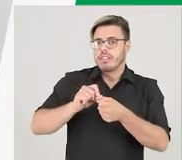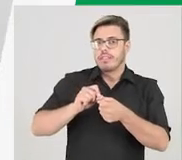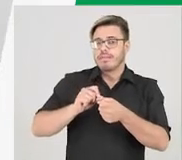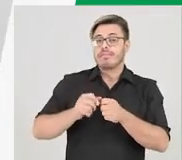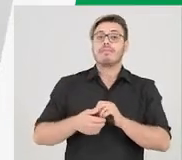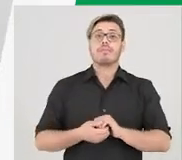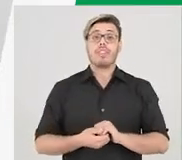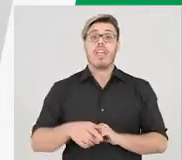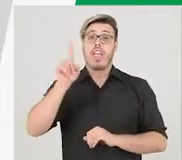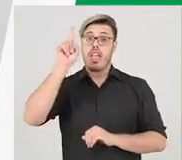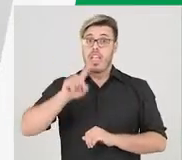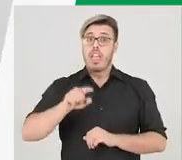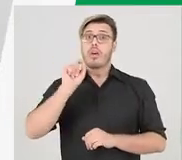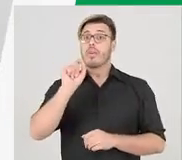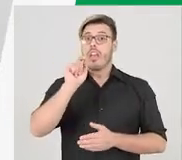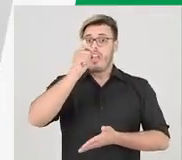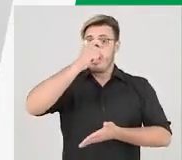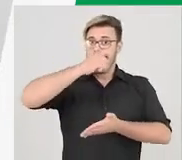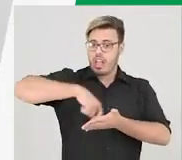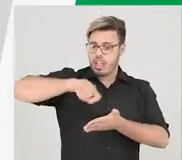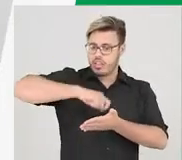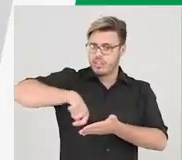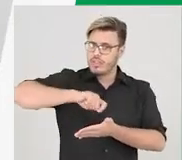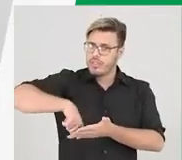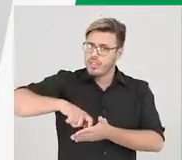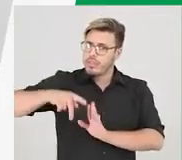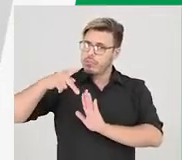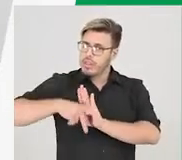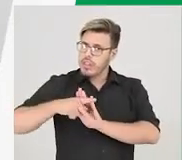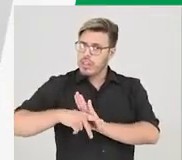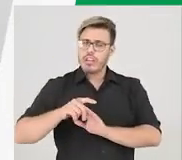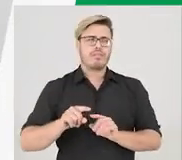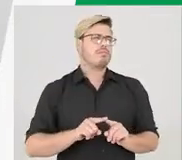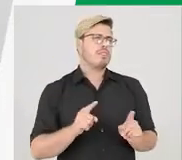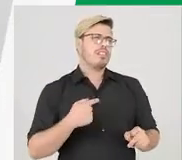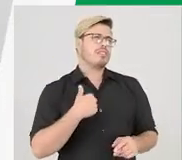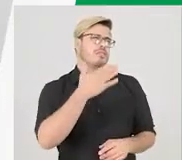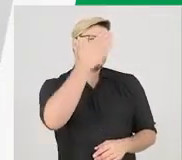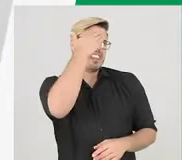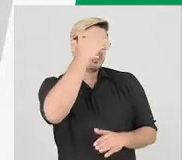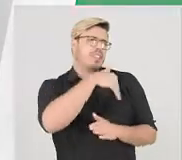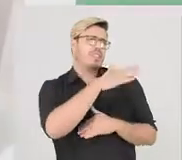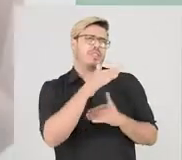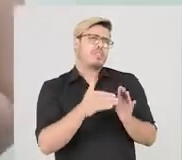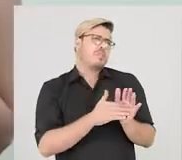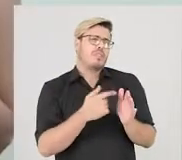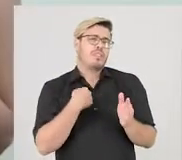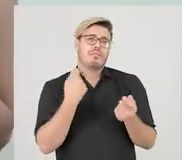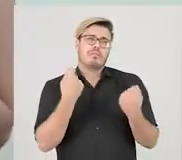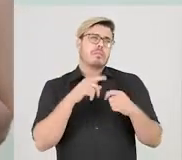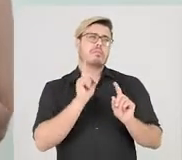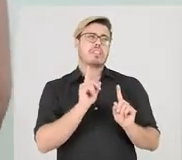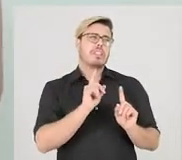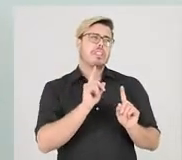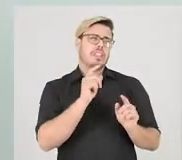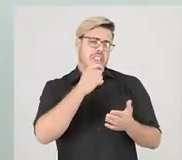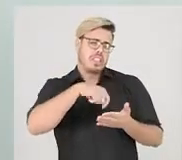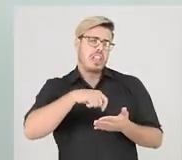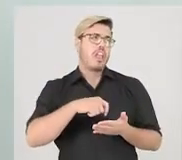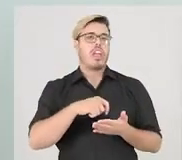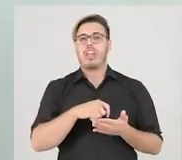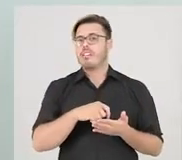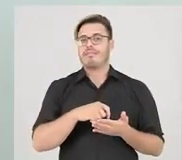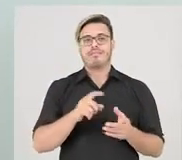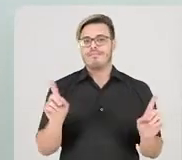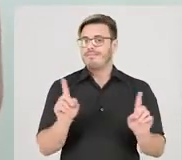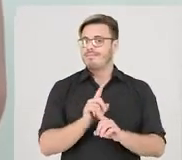tudo o que é para trabalhar com o aluno. Eu não preciso escrever, está tudo aqui. Não, o professor tem, muitas